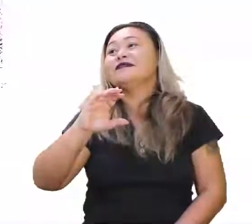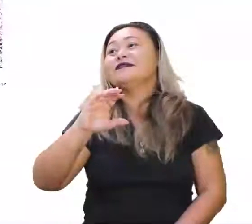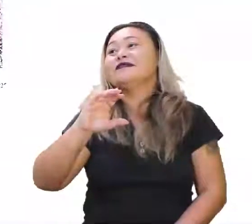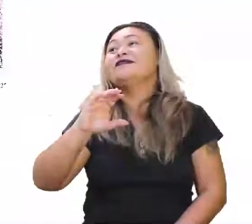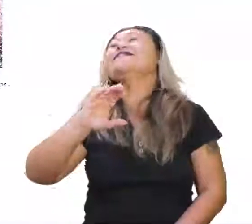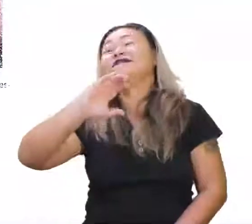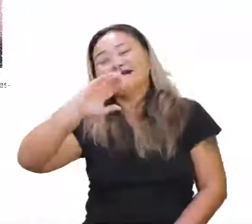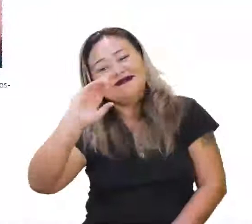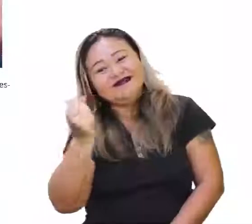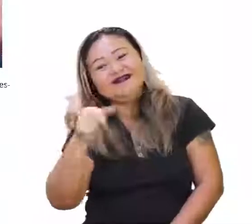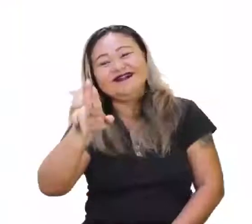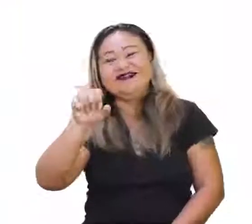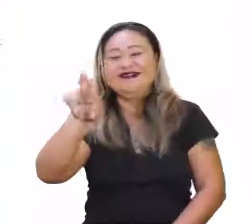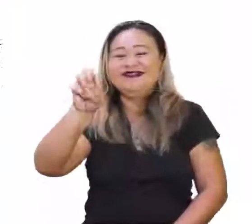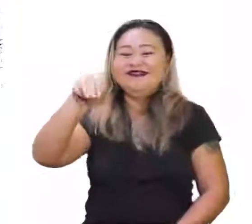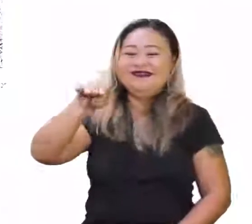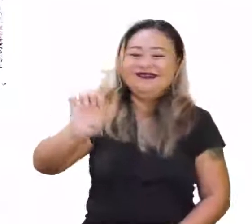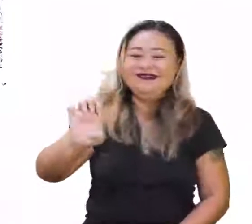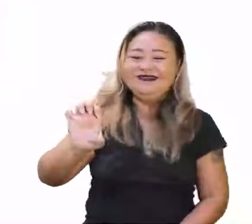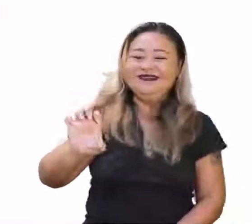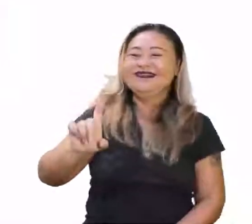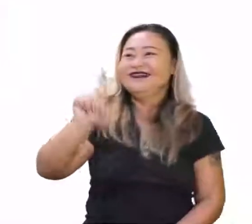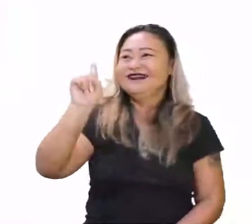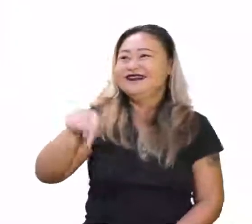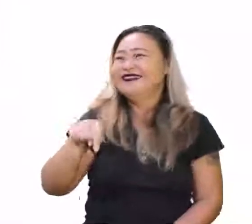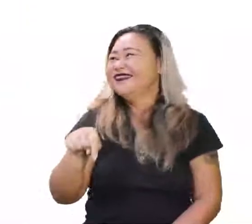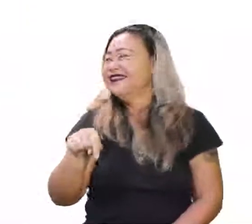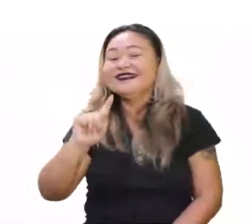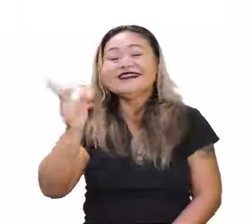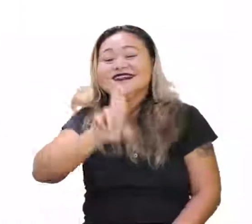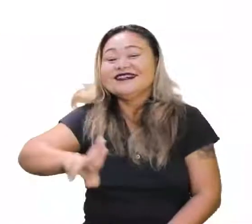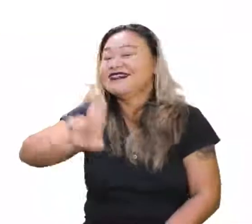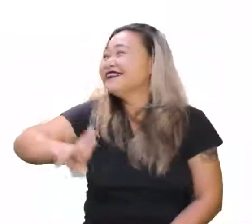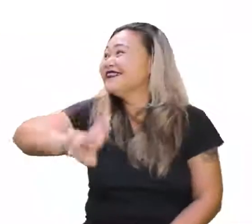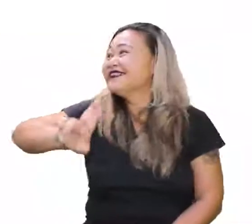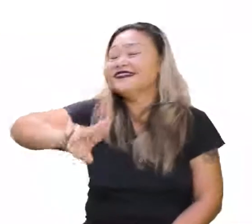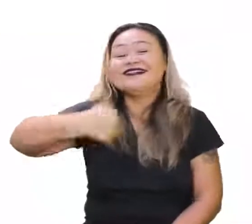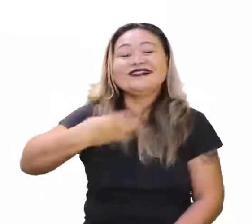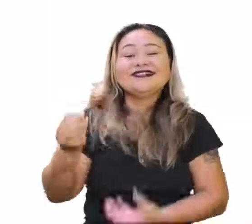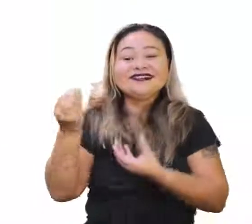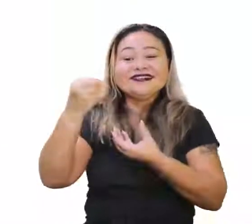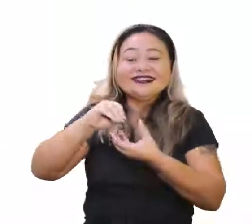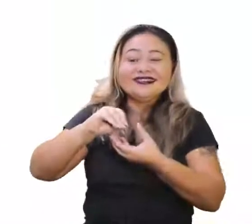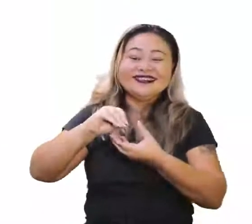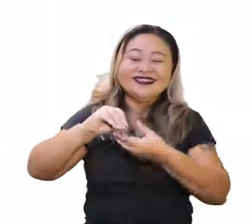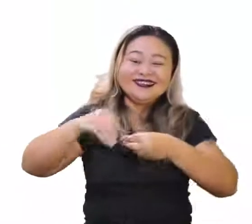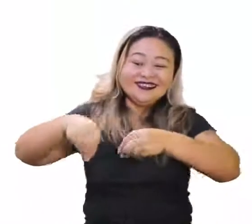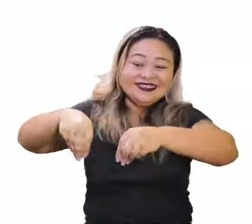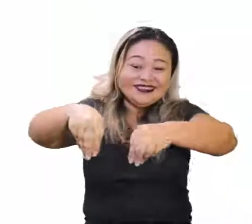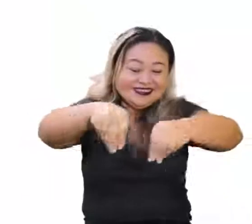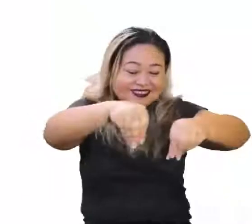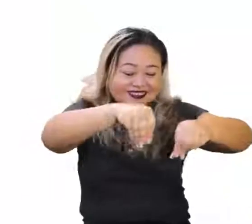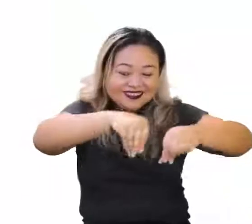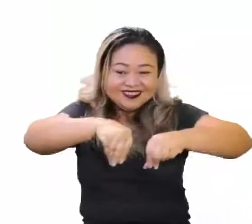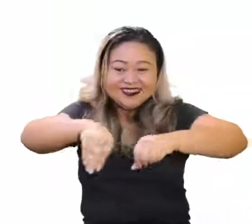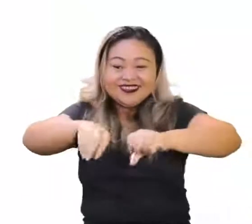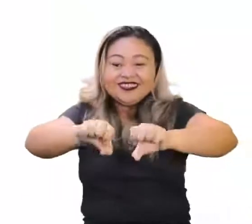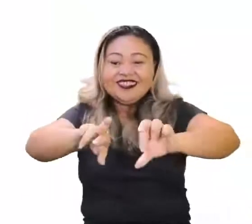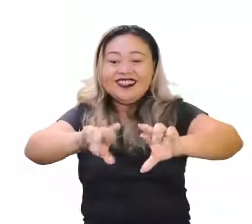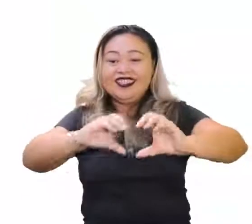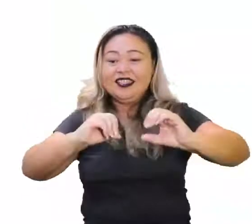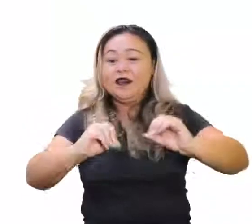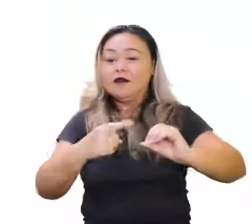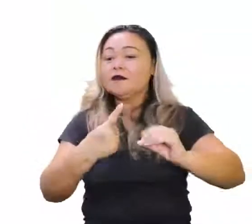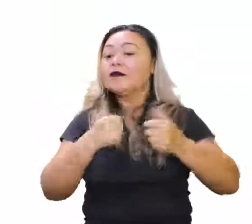churume. Ok. E também utilizamos como insumo fonte de esterco, que